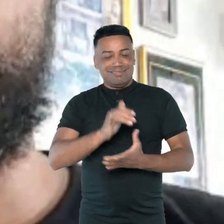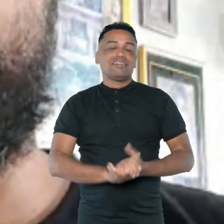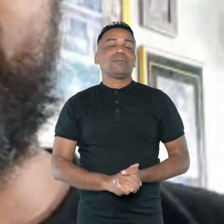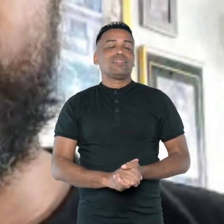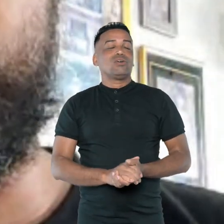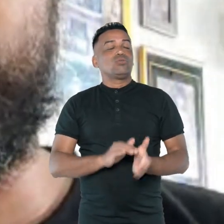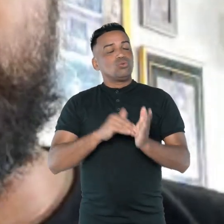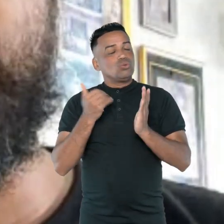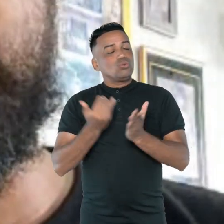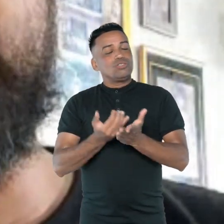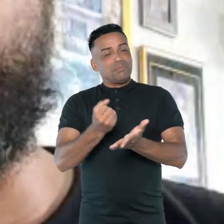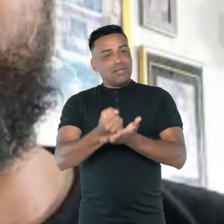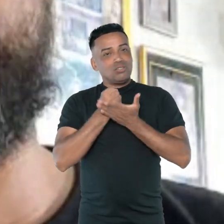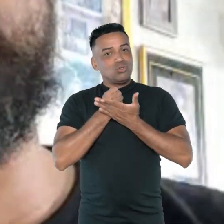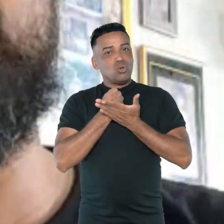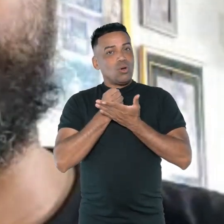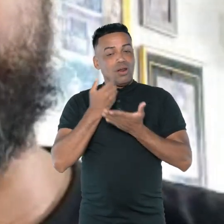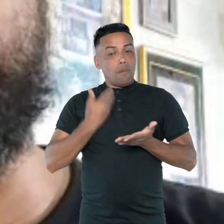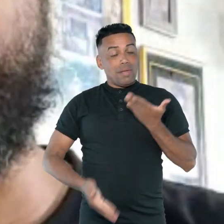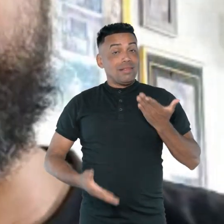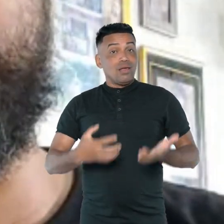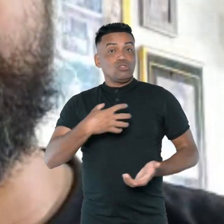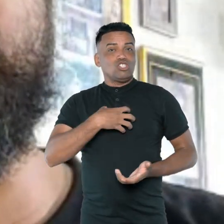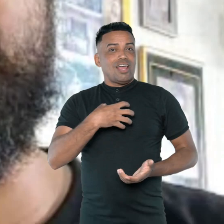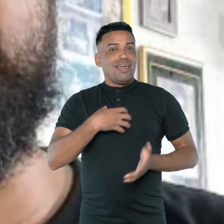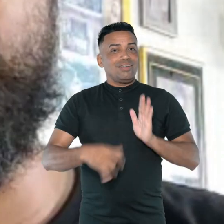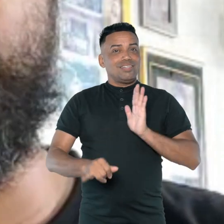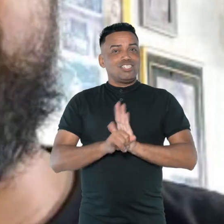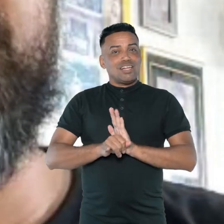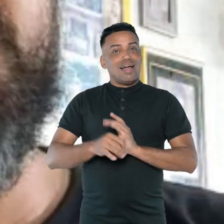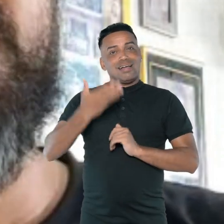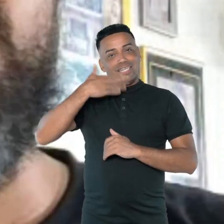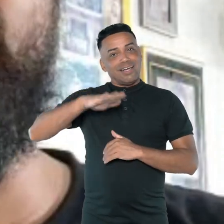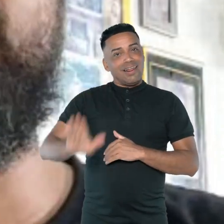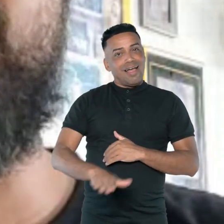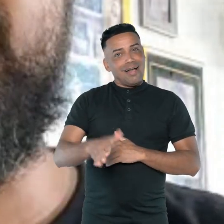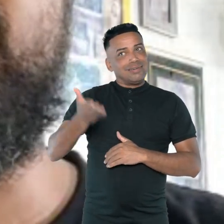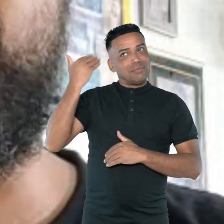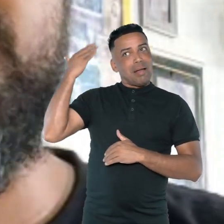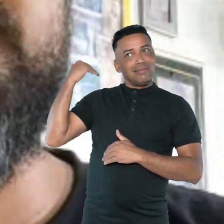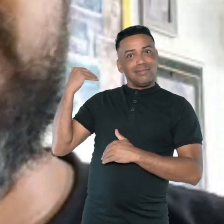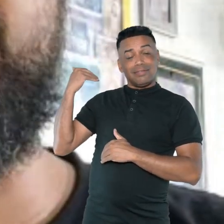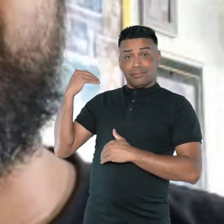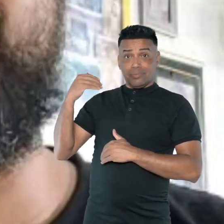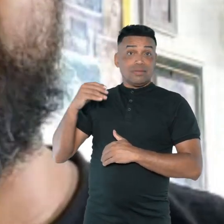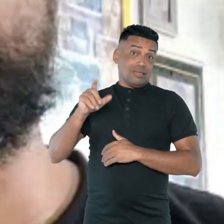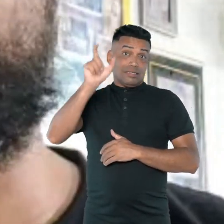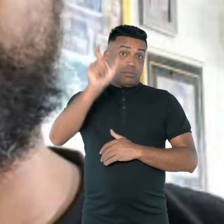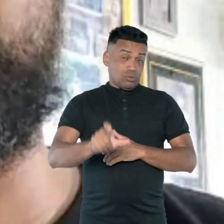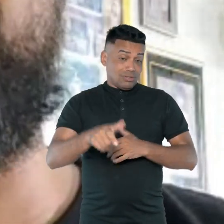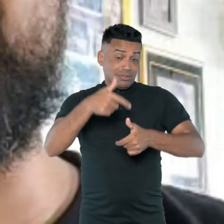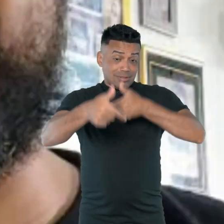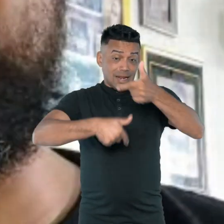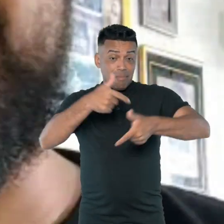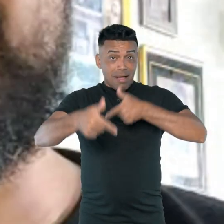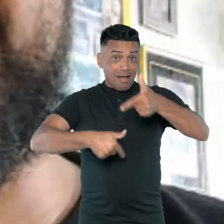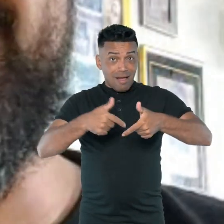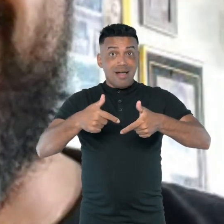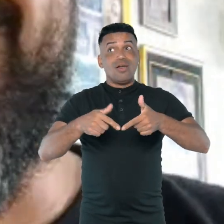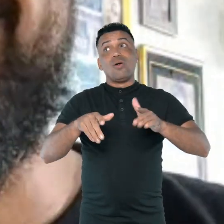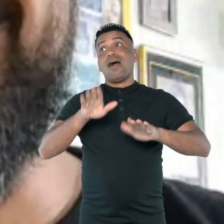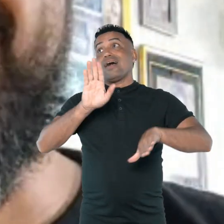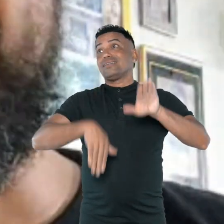me ajudou muito a não perder esse contato com a minha criança interior. Então, quem trabalha comigo sabe que, vez ou outra, eu faço